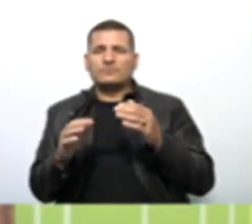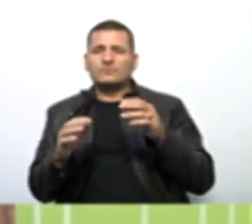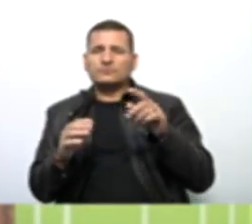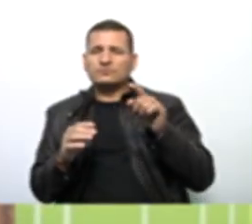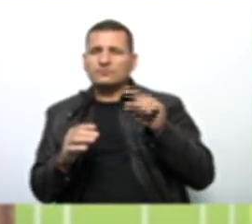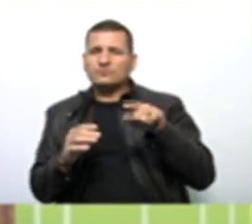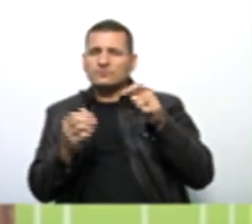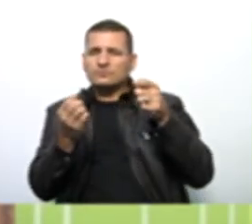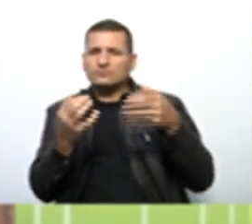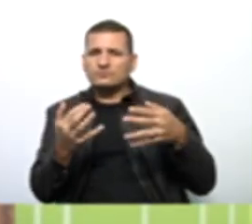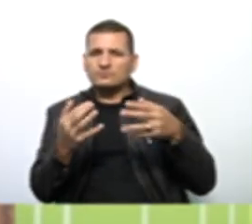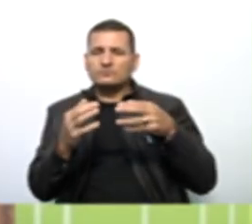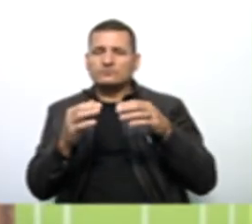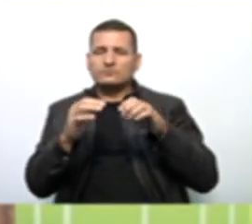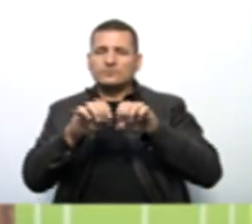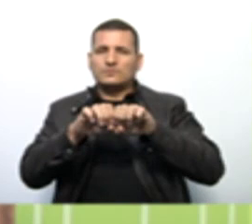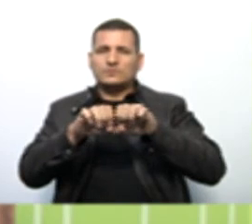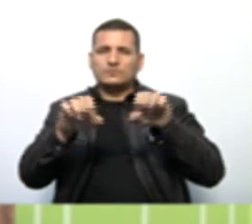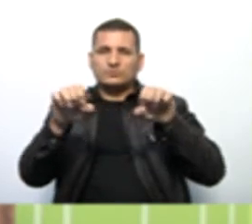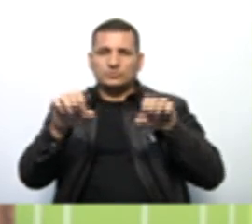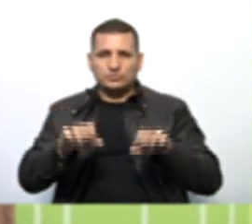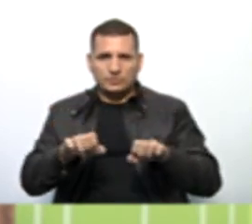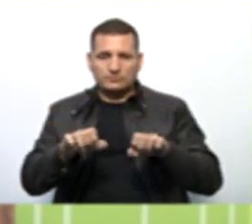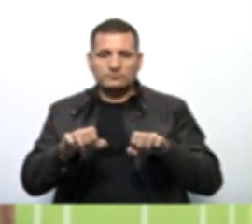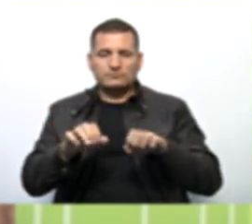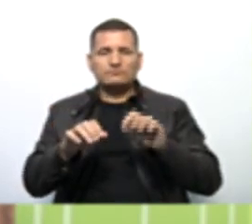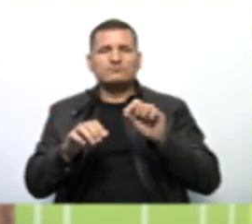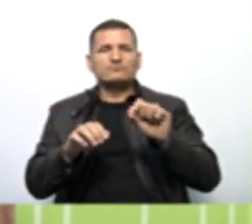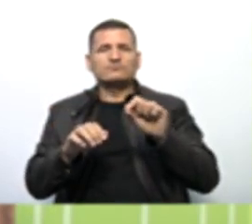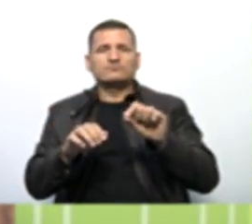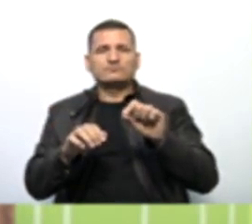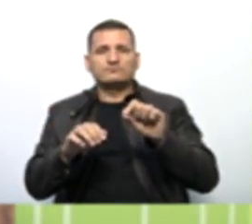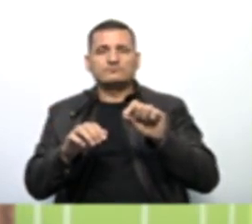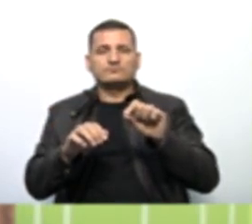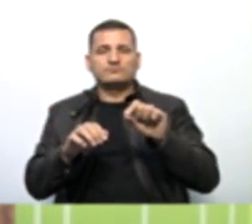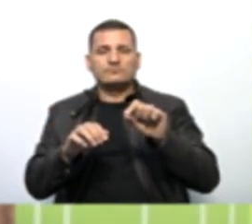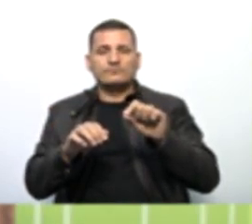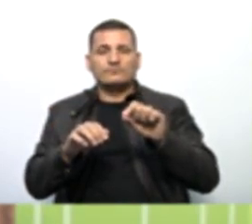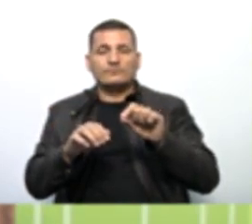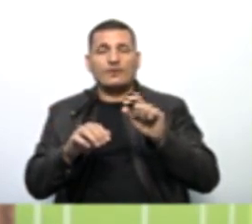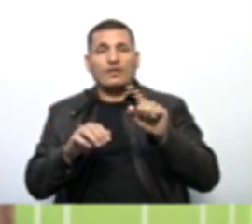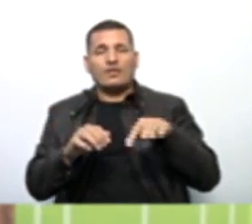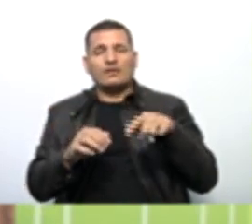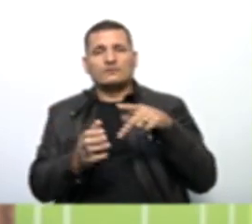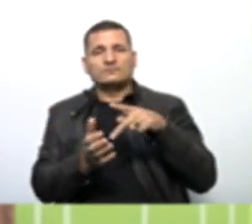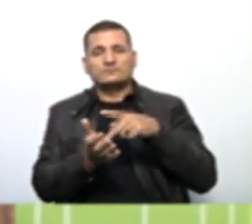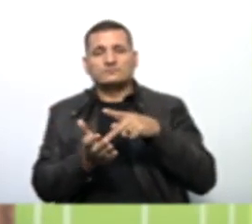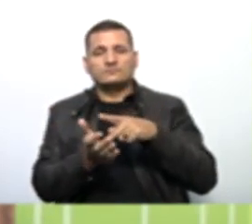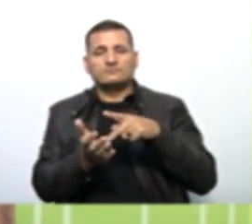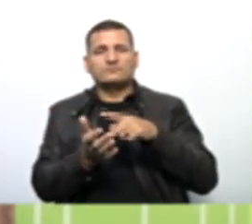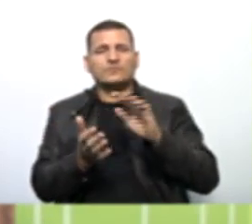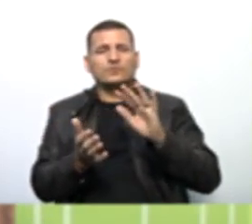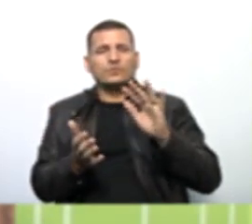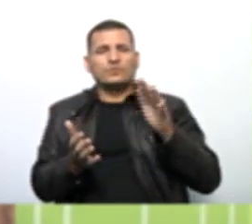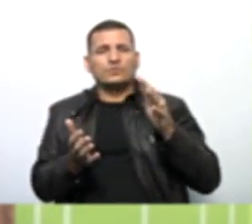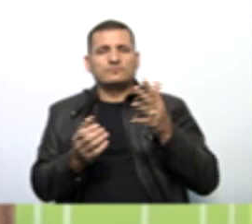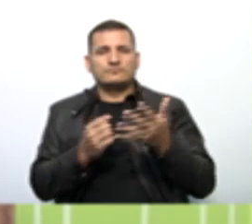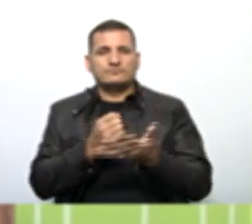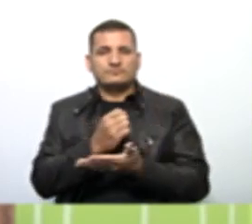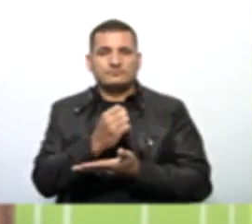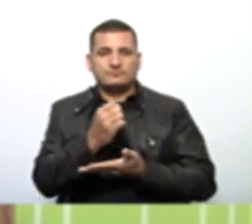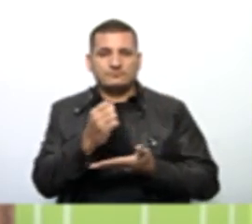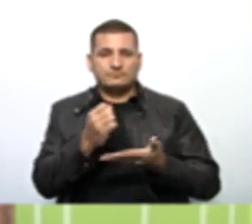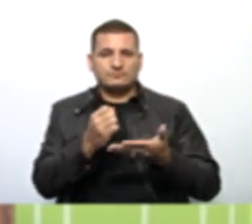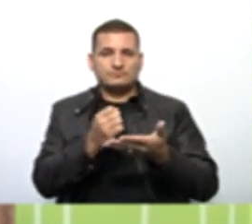sobre infraestrutura nem nós estamos falando na verdade toda aquela parte básica por onde